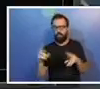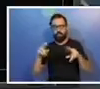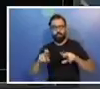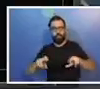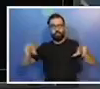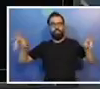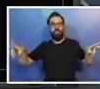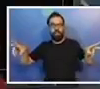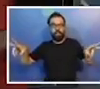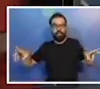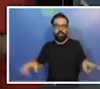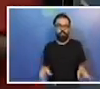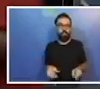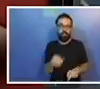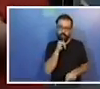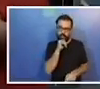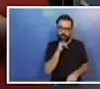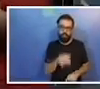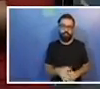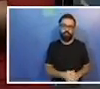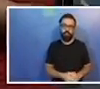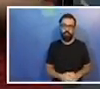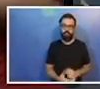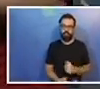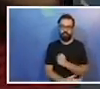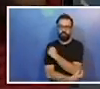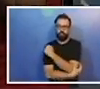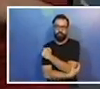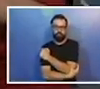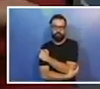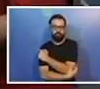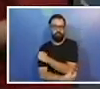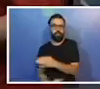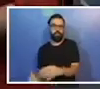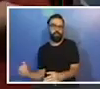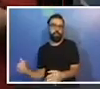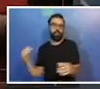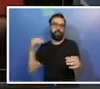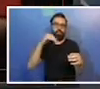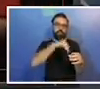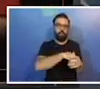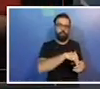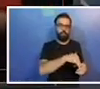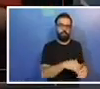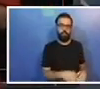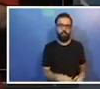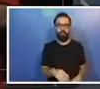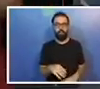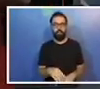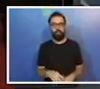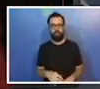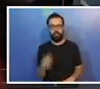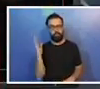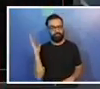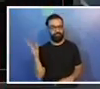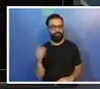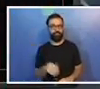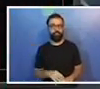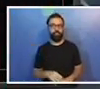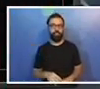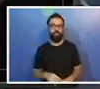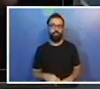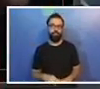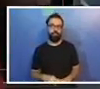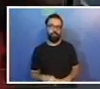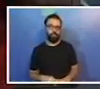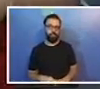para outro está sendo o quê? Introduzindo, colocando espécies invasoras. Eles vão ser